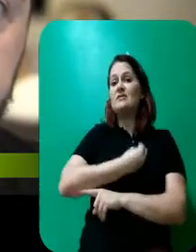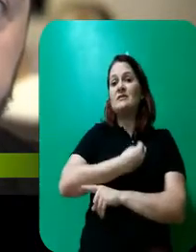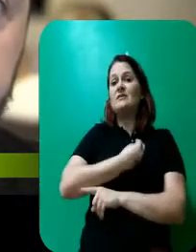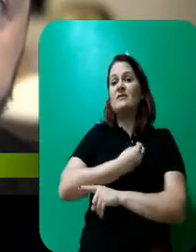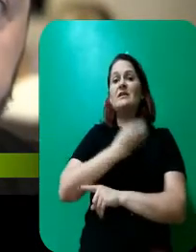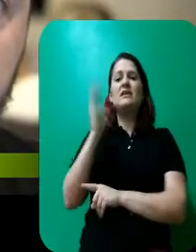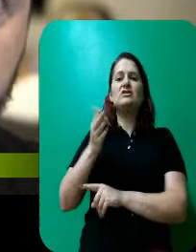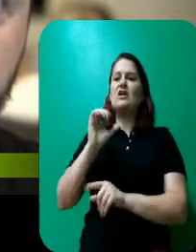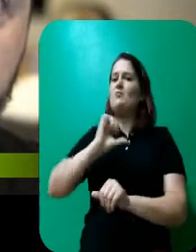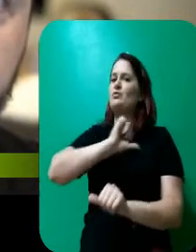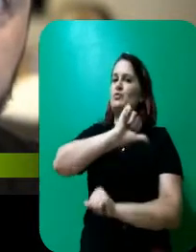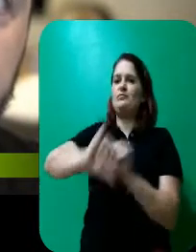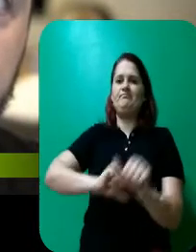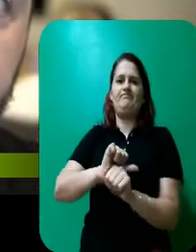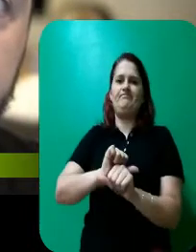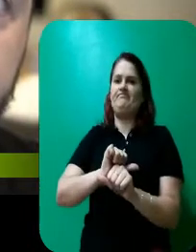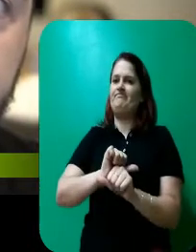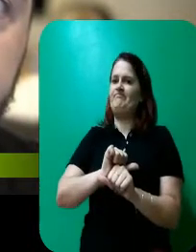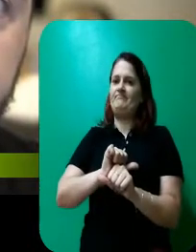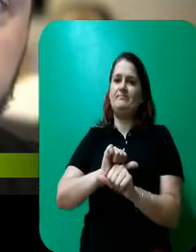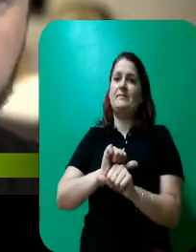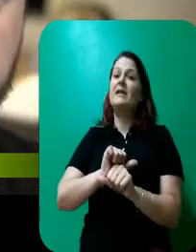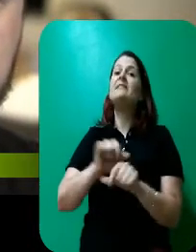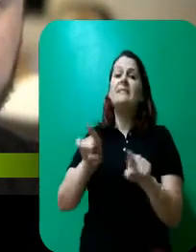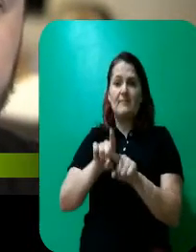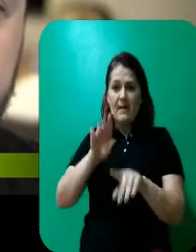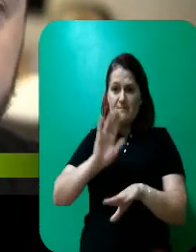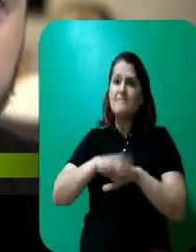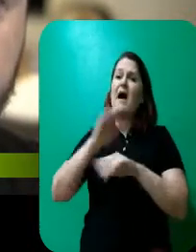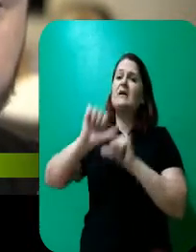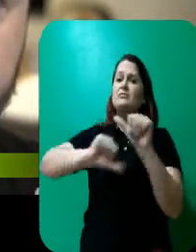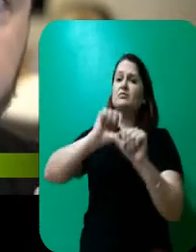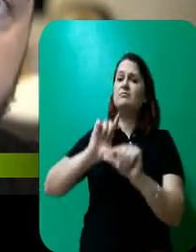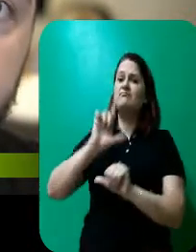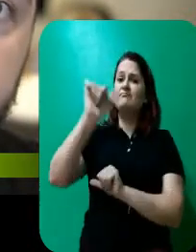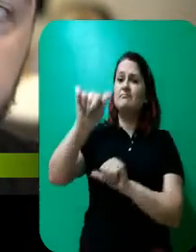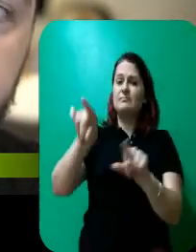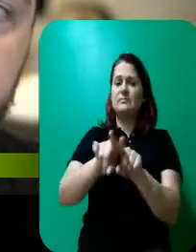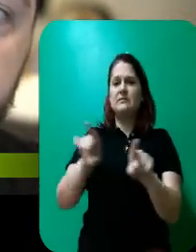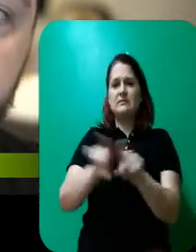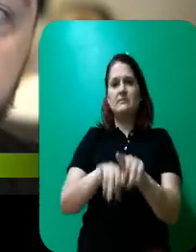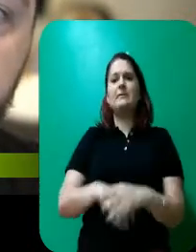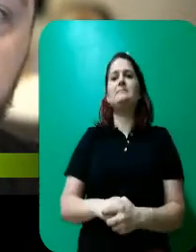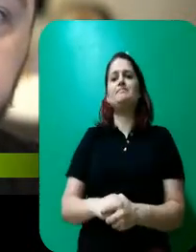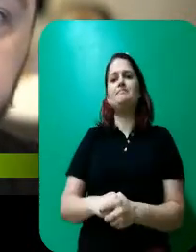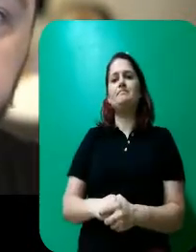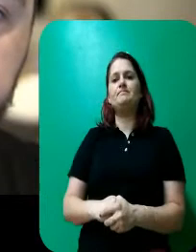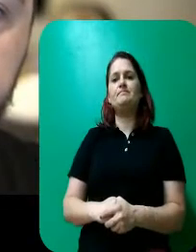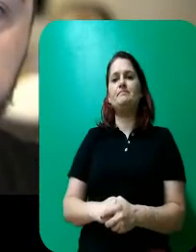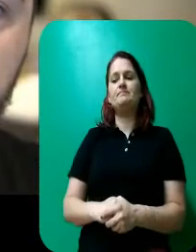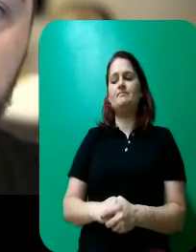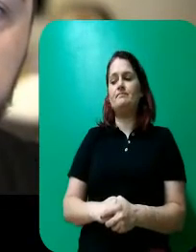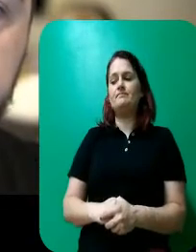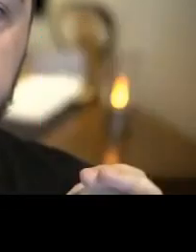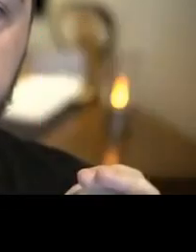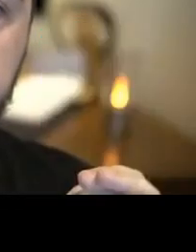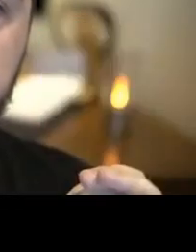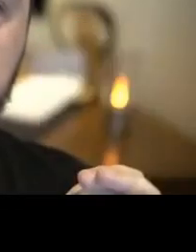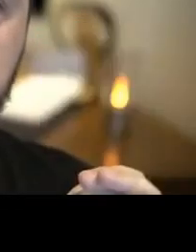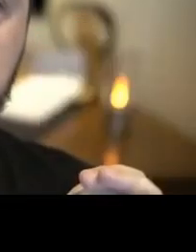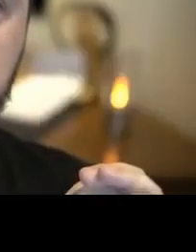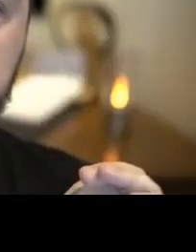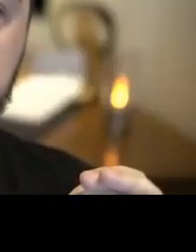mesma. E o que vai mudar daqui para frente. Para isso, antes, eu queria fazer uma introdução para vocês. Eu vou tocar um